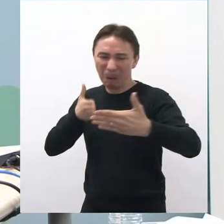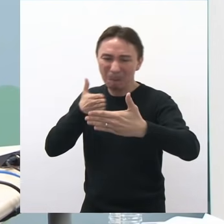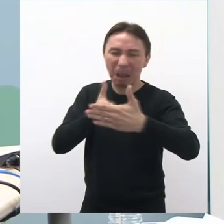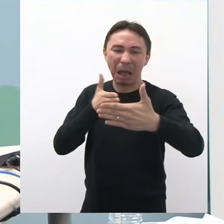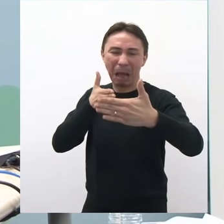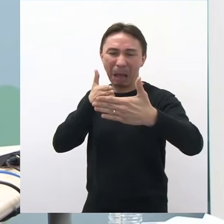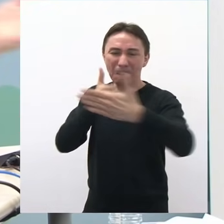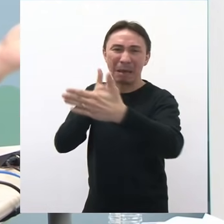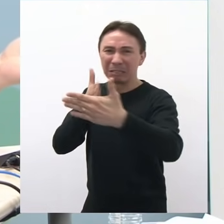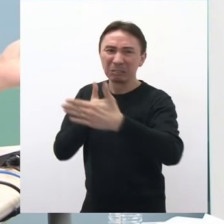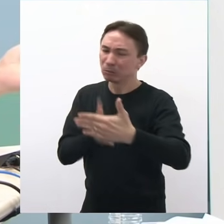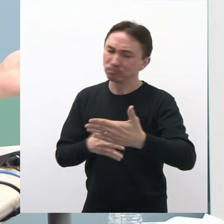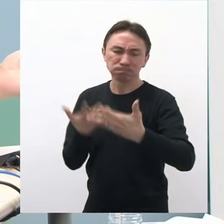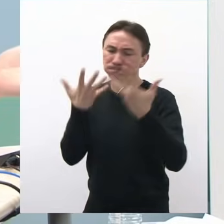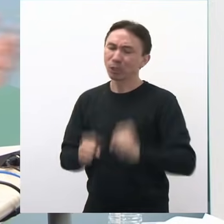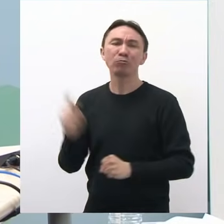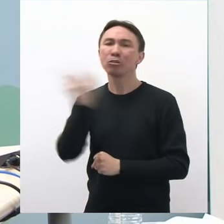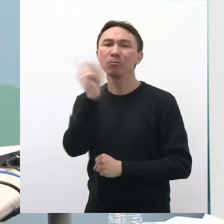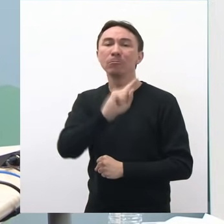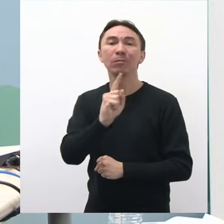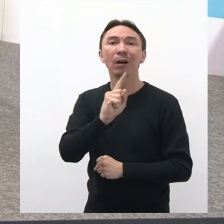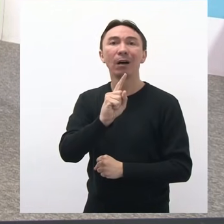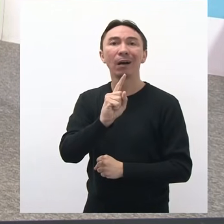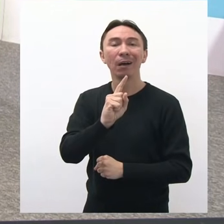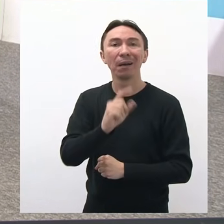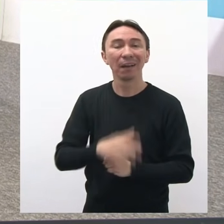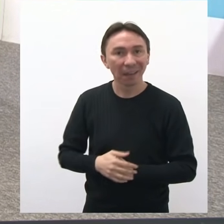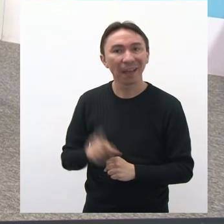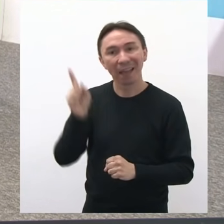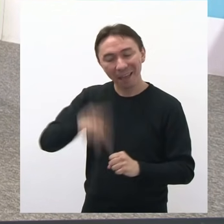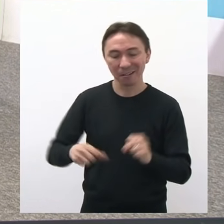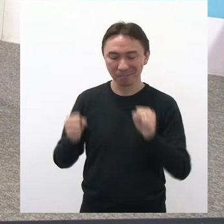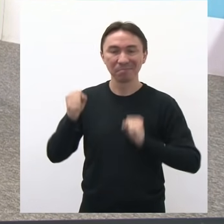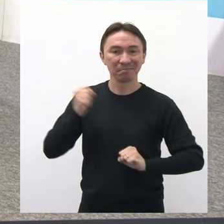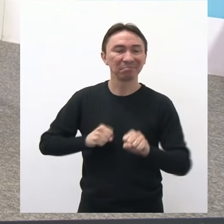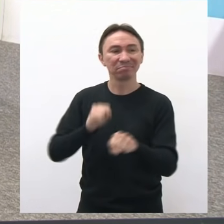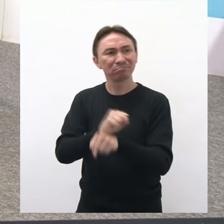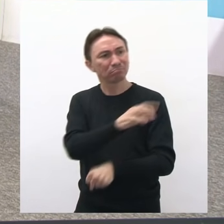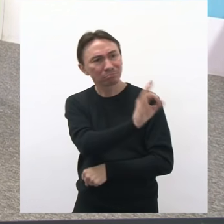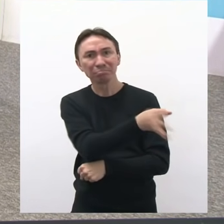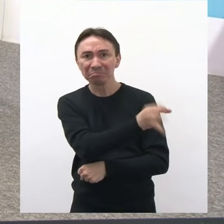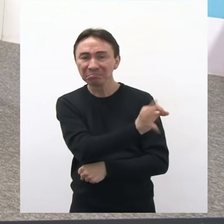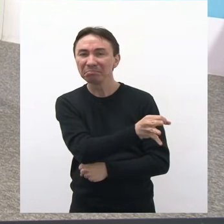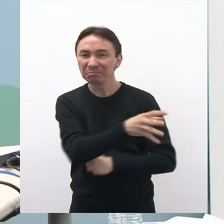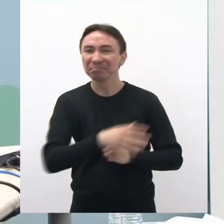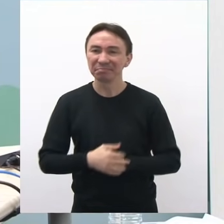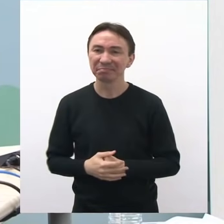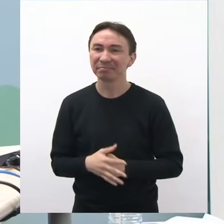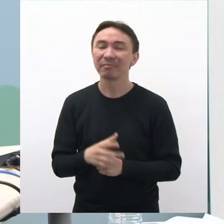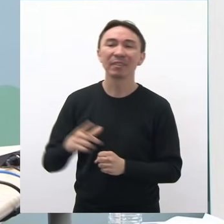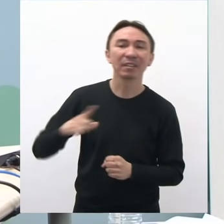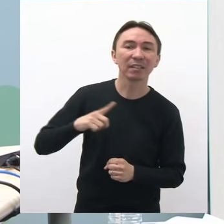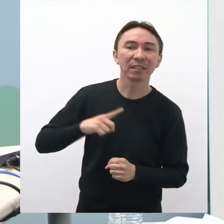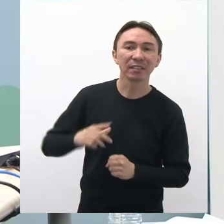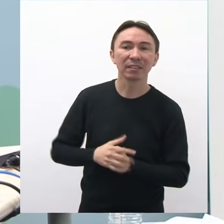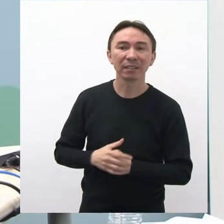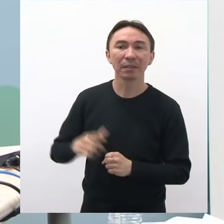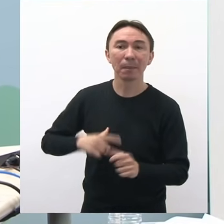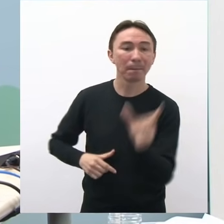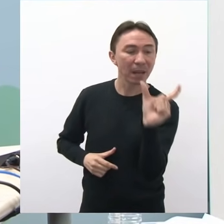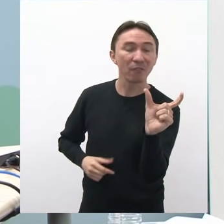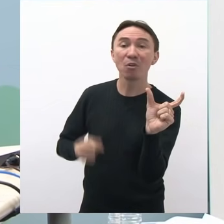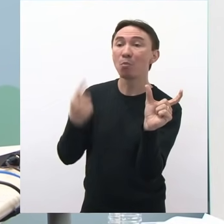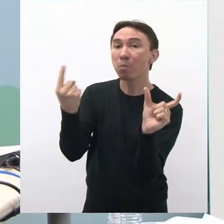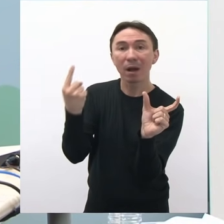vai colocando para a gente. Que é bem isso, isso né? Isso, é bem isso. Uhum. A gente tem aqui, ó. Uma palavra para definir